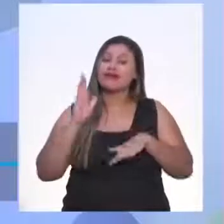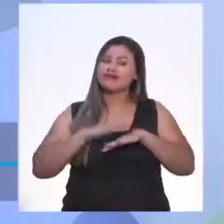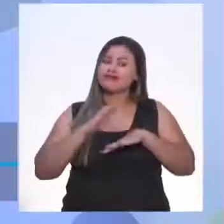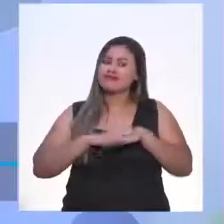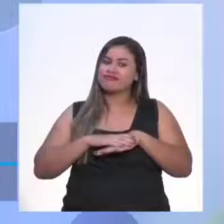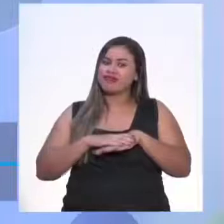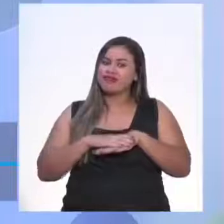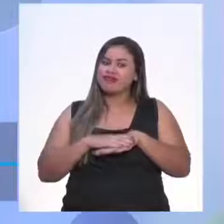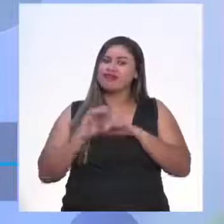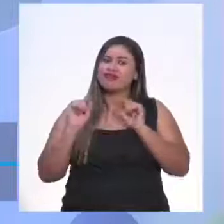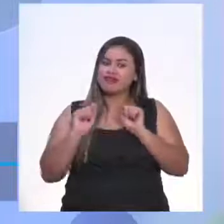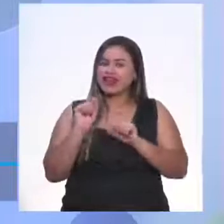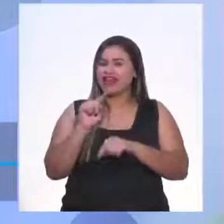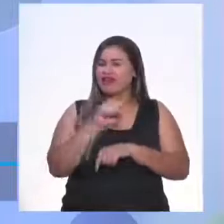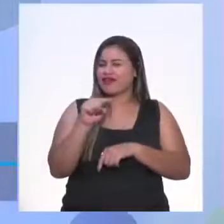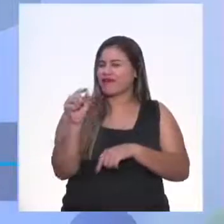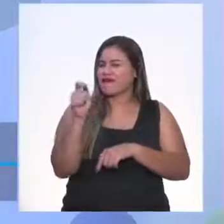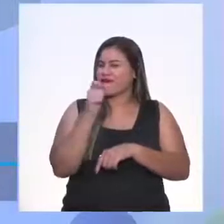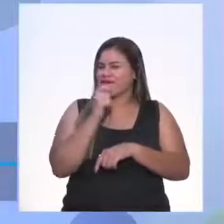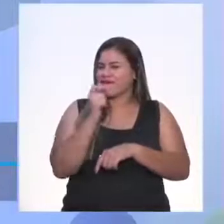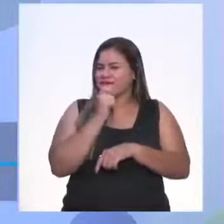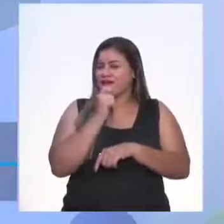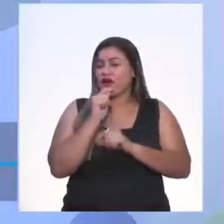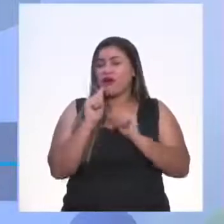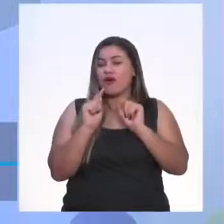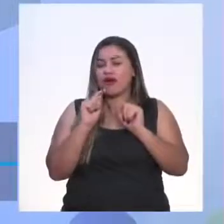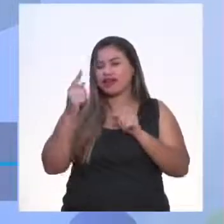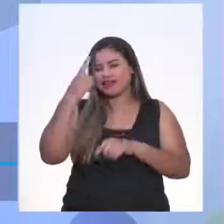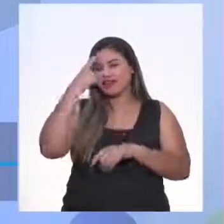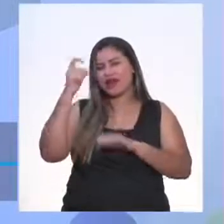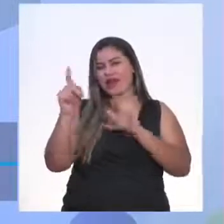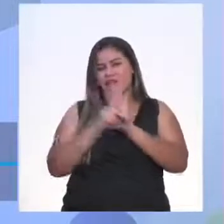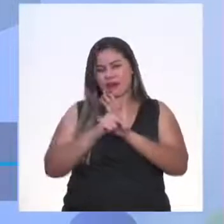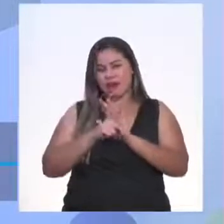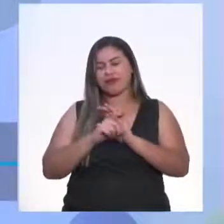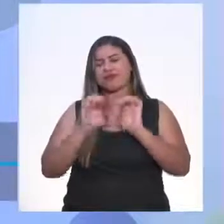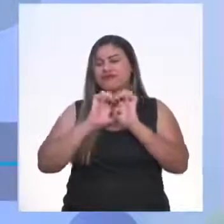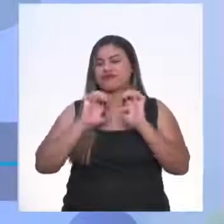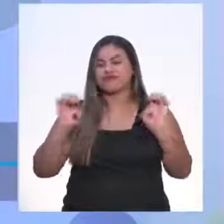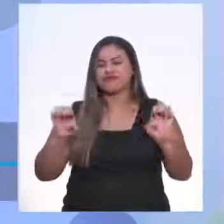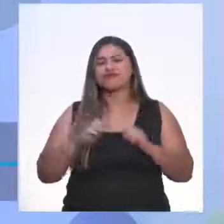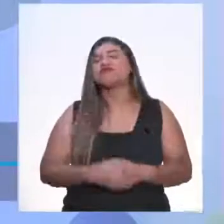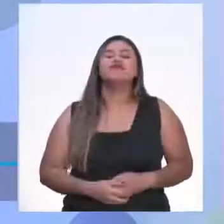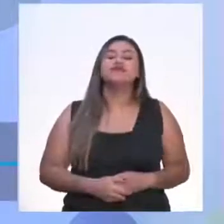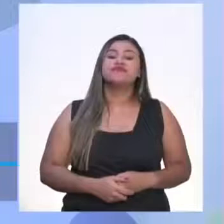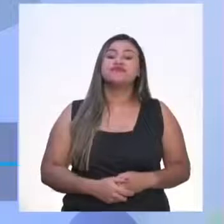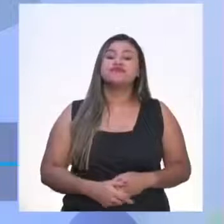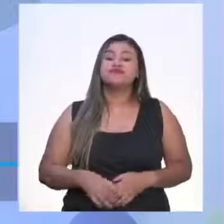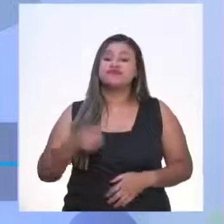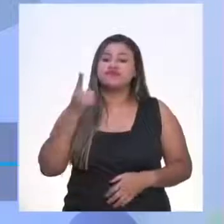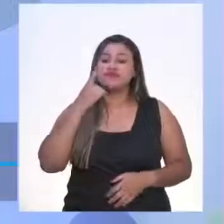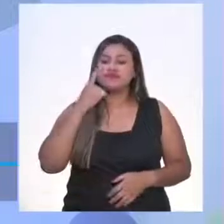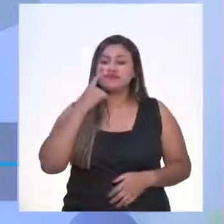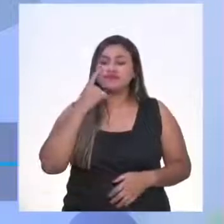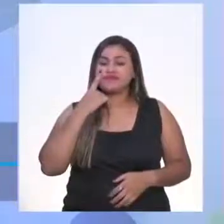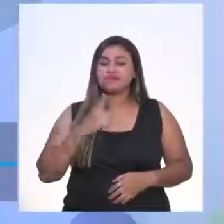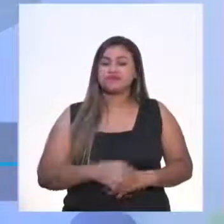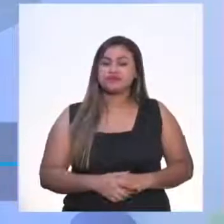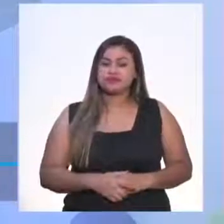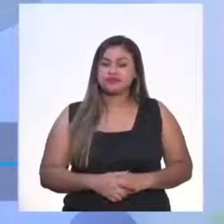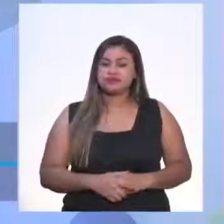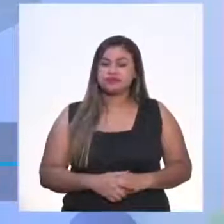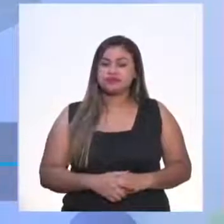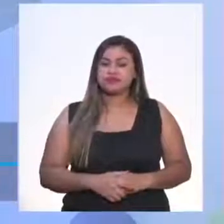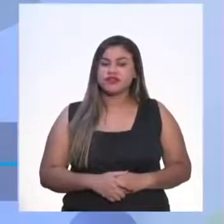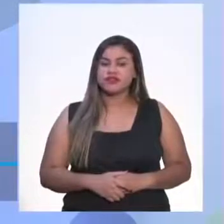que muitos não tenham visto, que é algumas ideias da equação, beleza? Então, na telinha de vocês vai aparecer, então, na